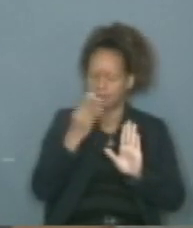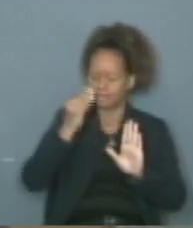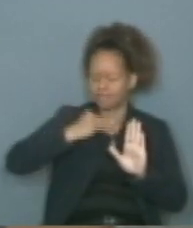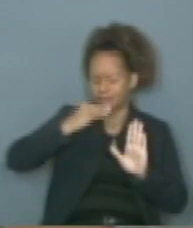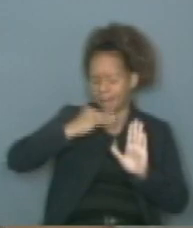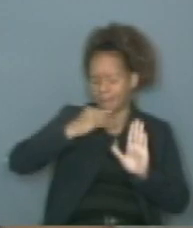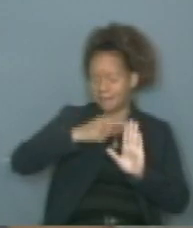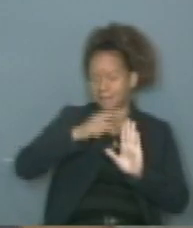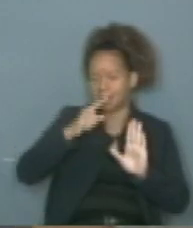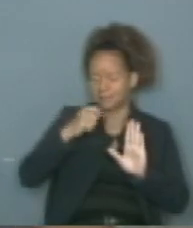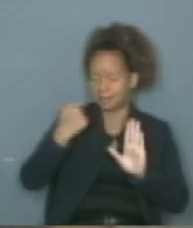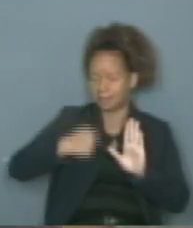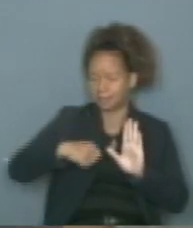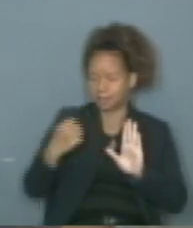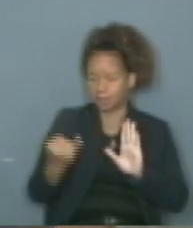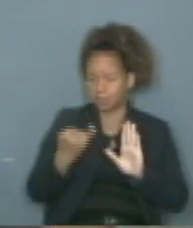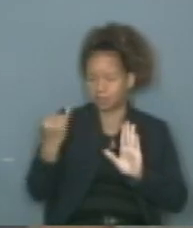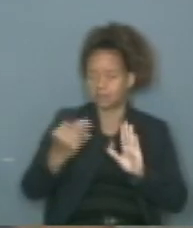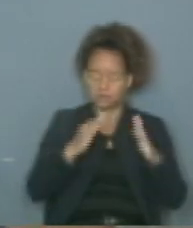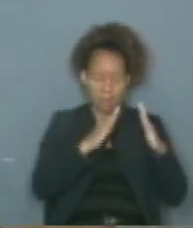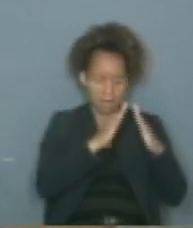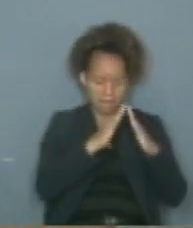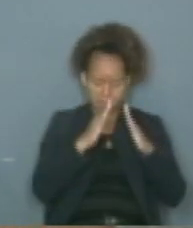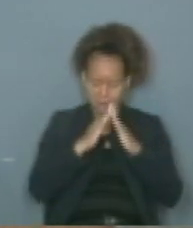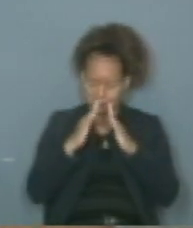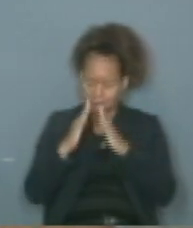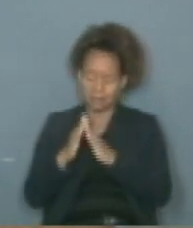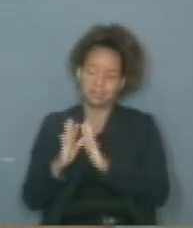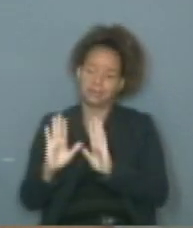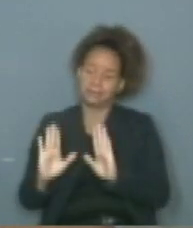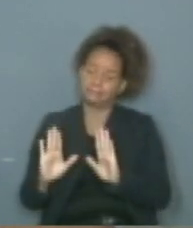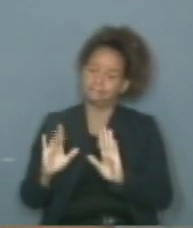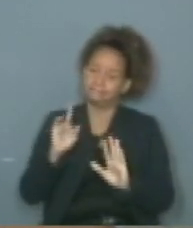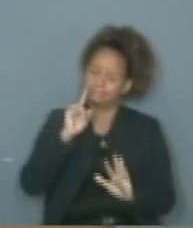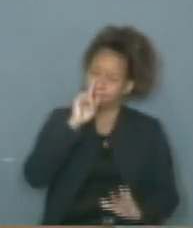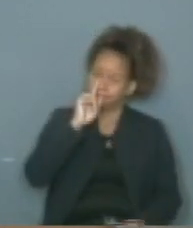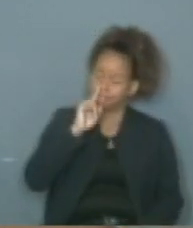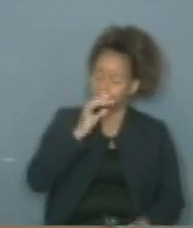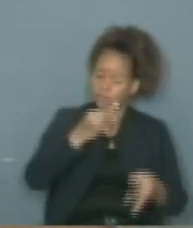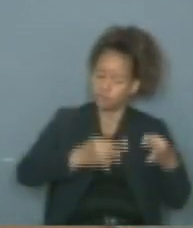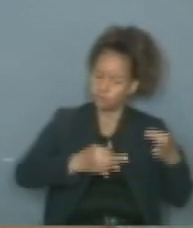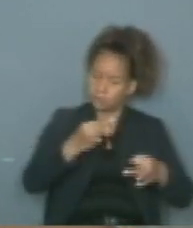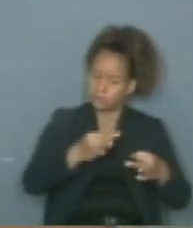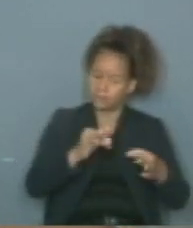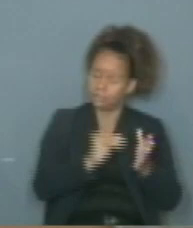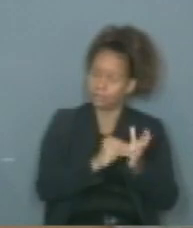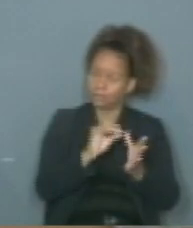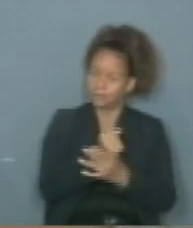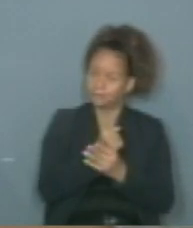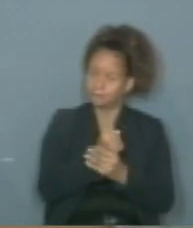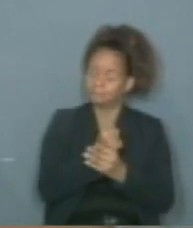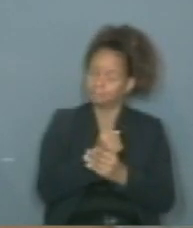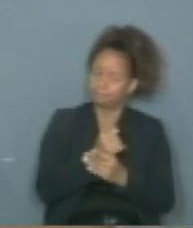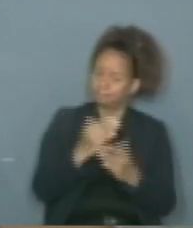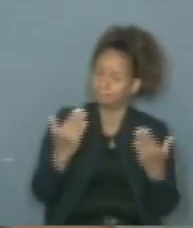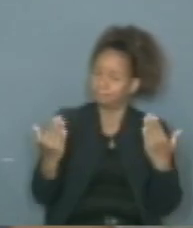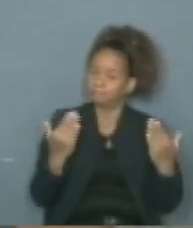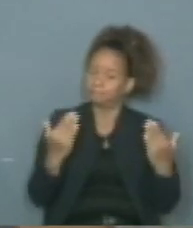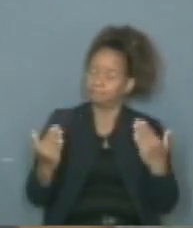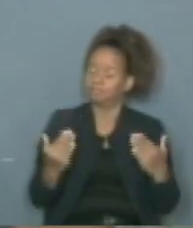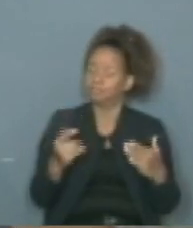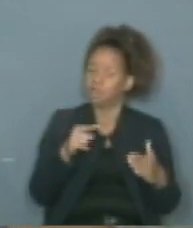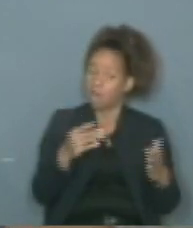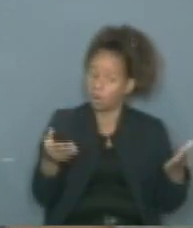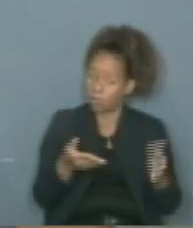da importância, urbanisticamente arriscado e juridicamente inseguro, da forma como